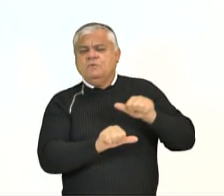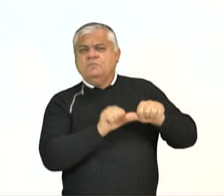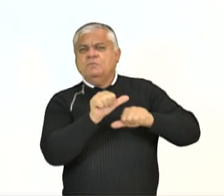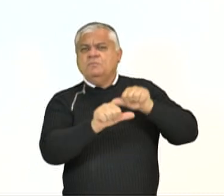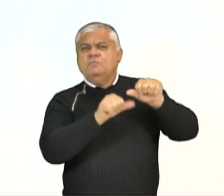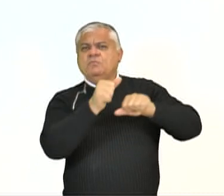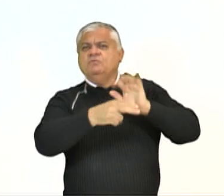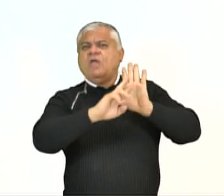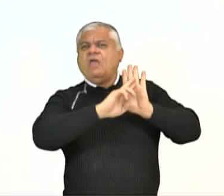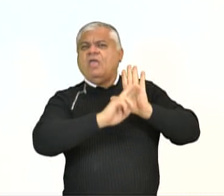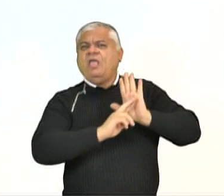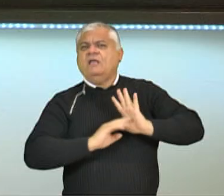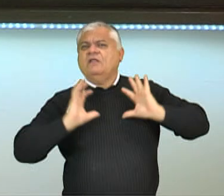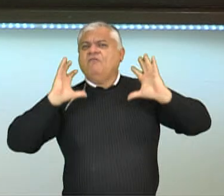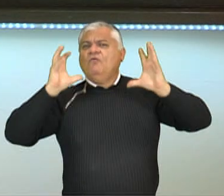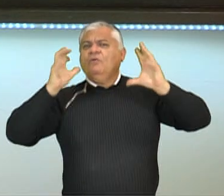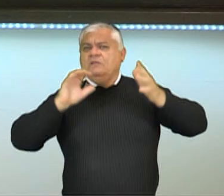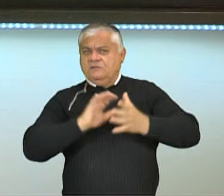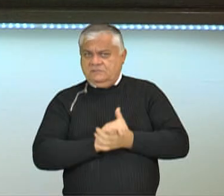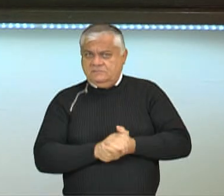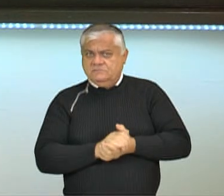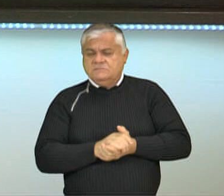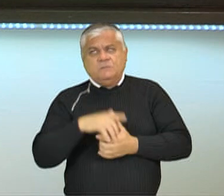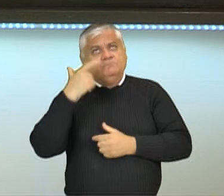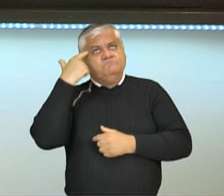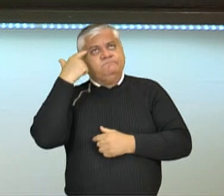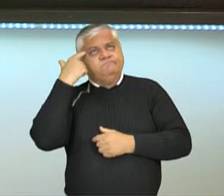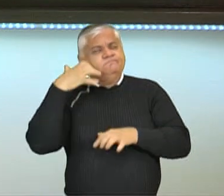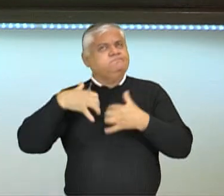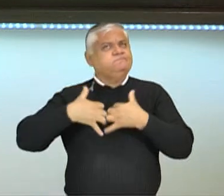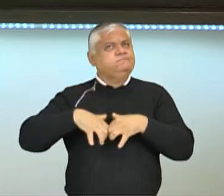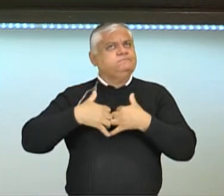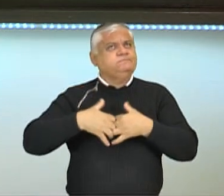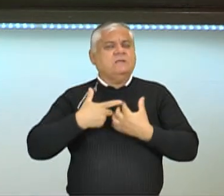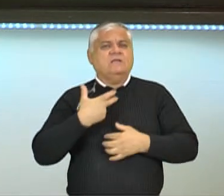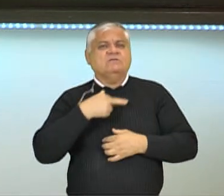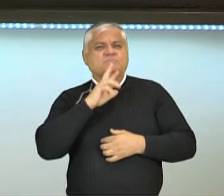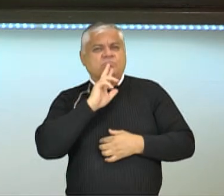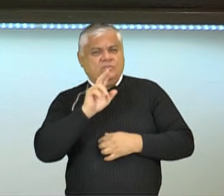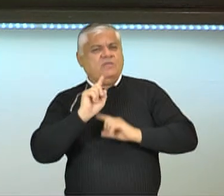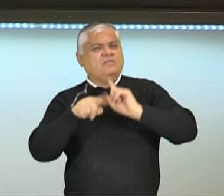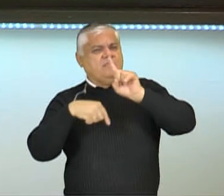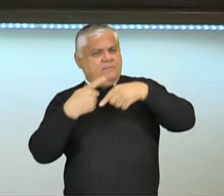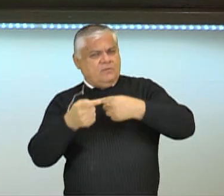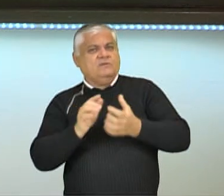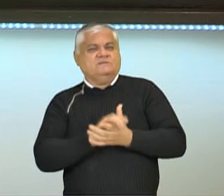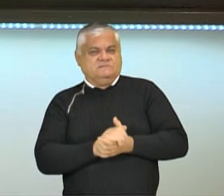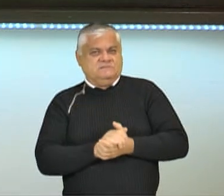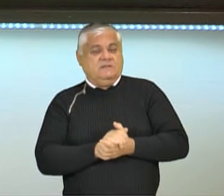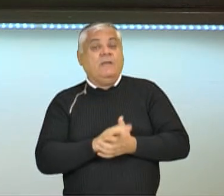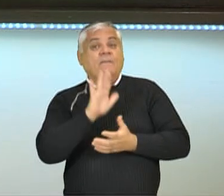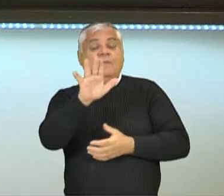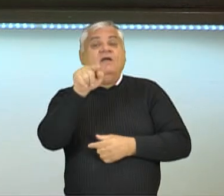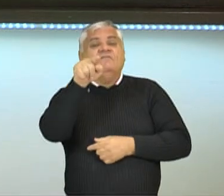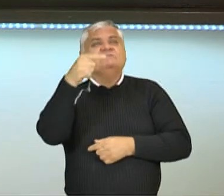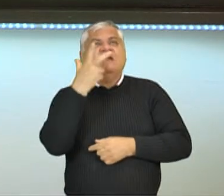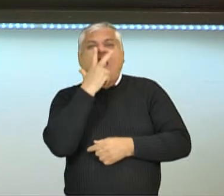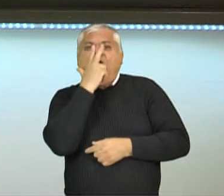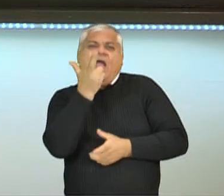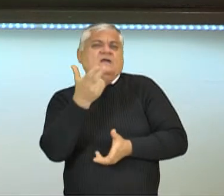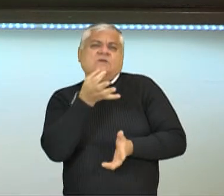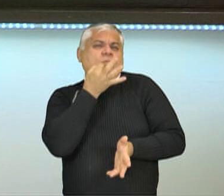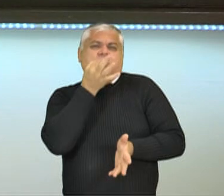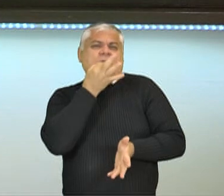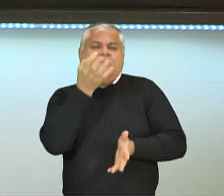nas regras do voleibol? É para vocês pensarem um pouquinho o que a gente vai responder nos slides seguintes. Tá? Mas eu quero ver o que você